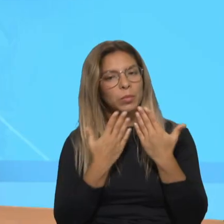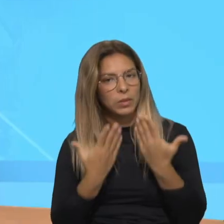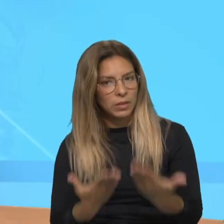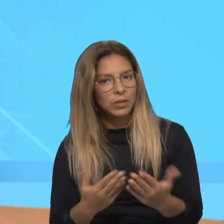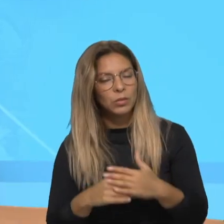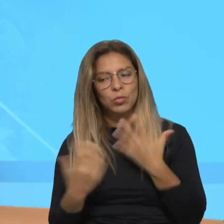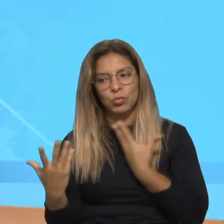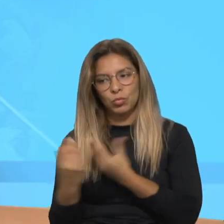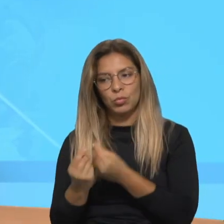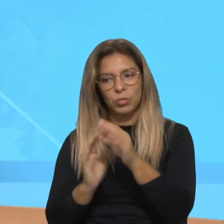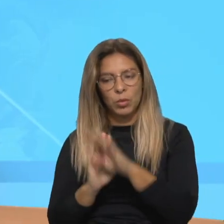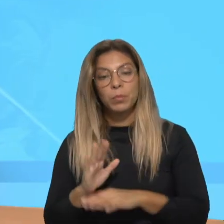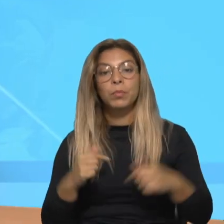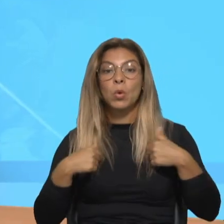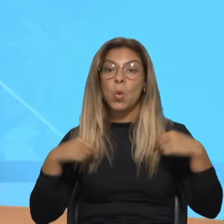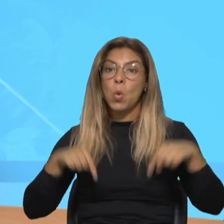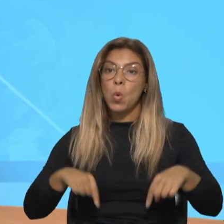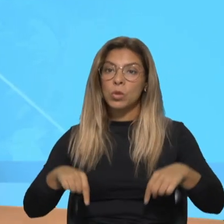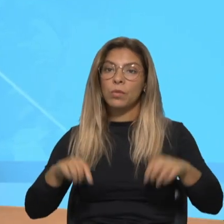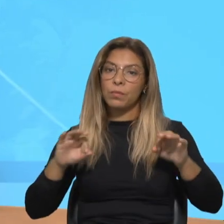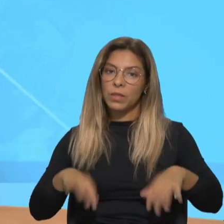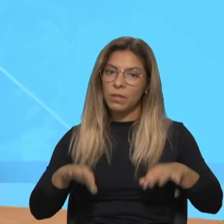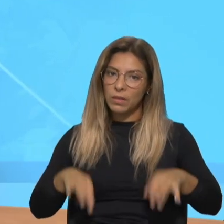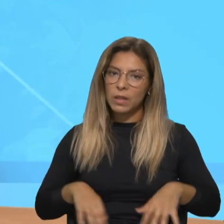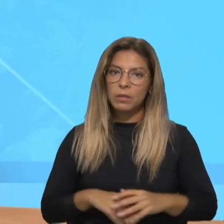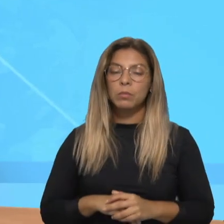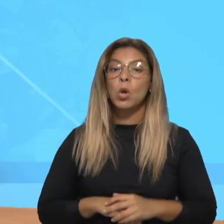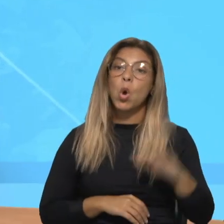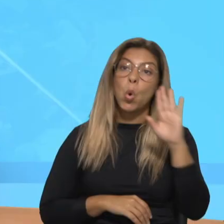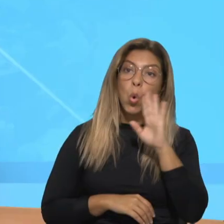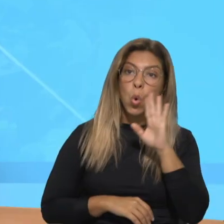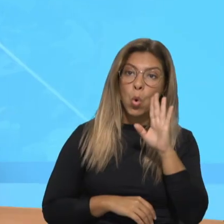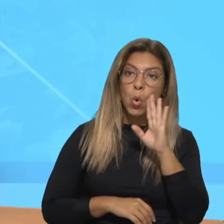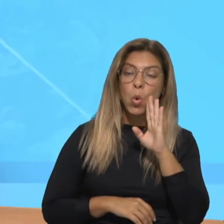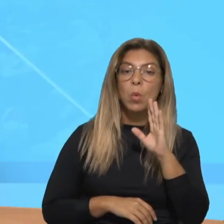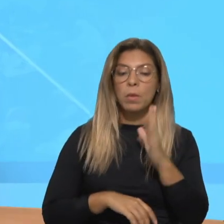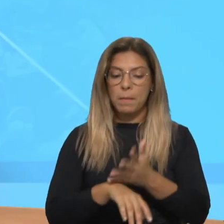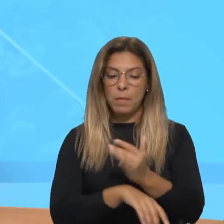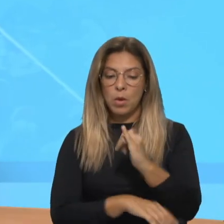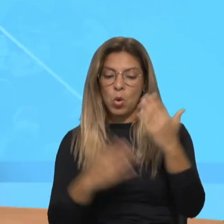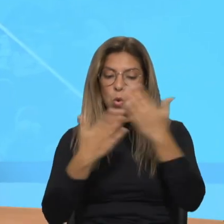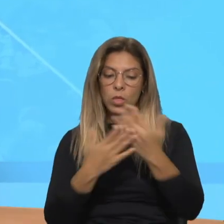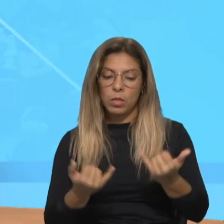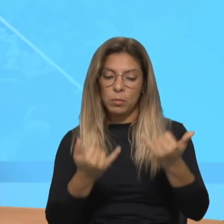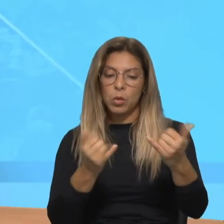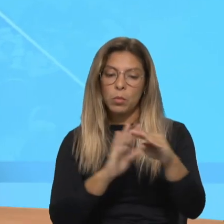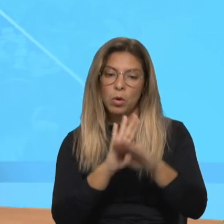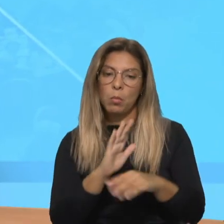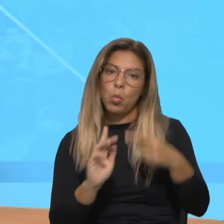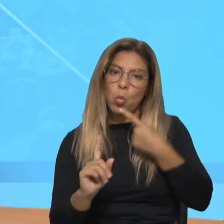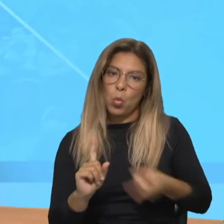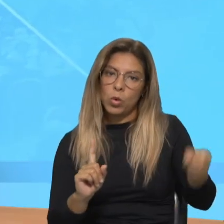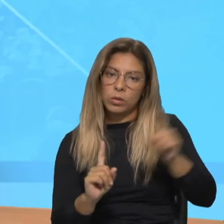no programa Eclésia. E por hoje nós ficamos por aqui. Mais logo, pouco depois da meia-noite, acompanhe o programa Eclésia na Antena 1,